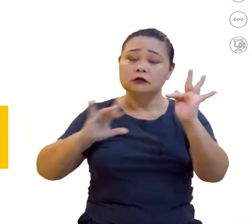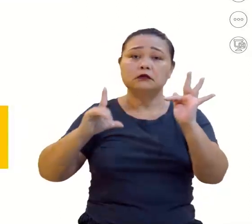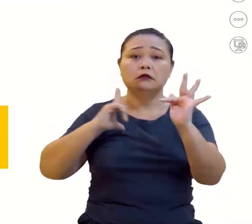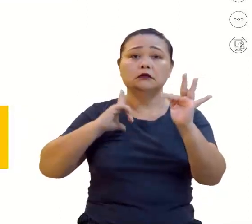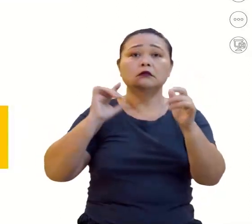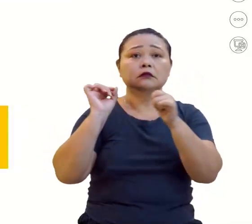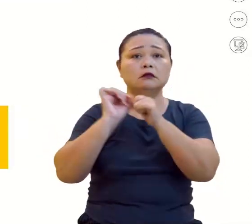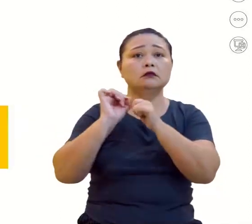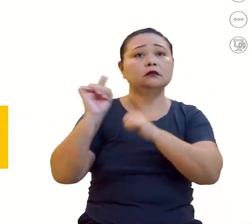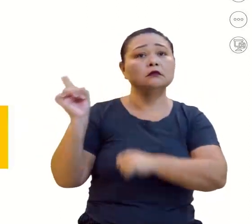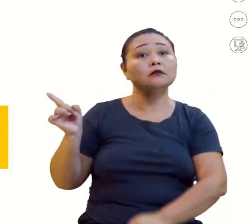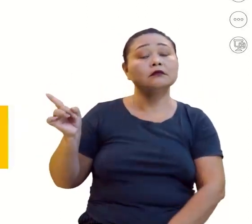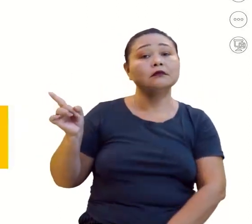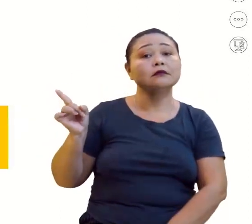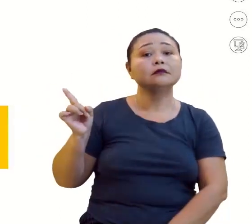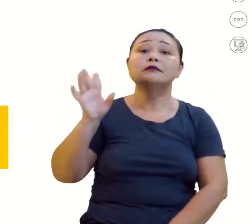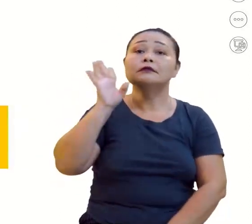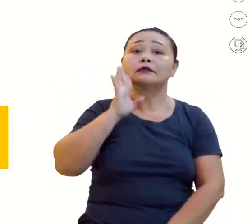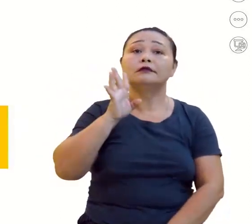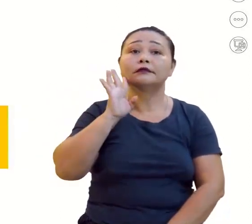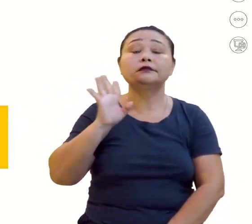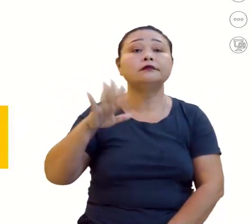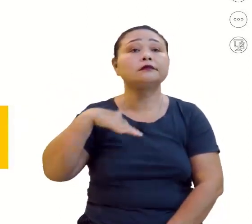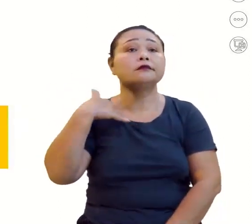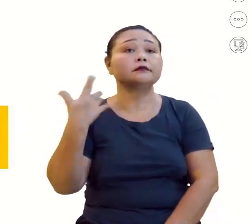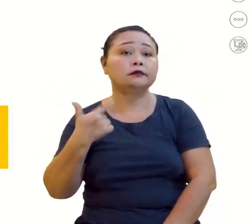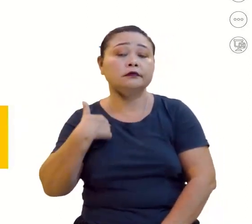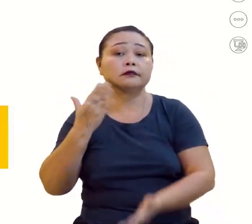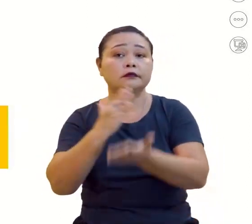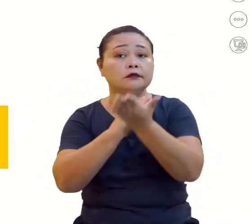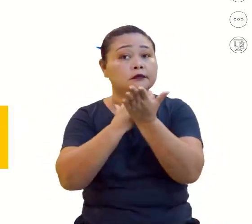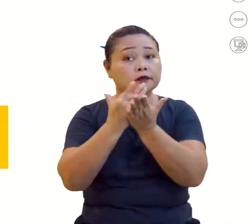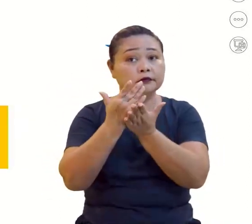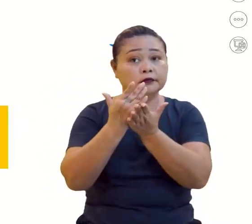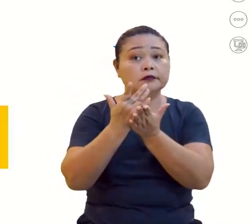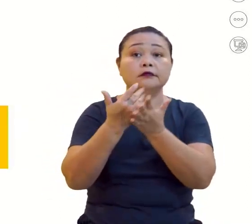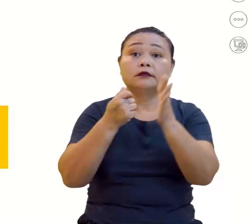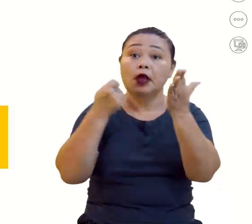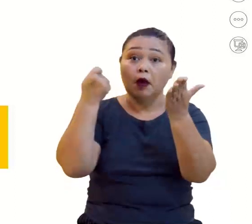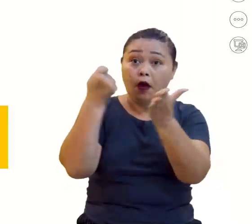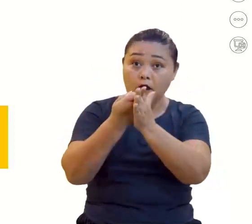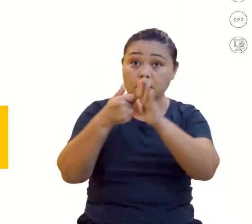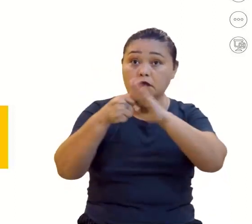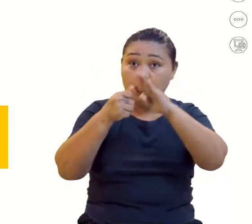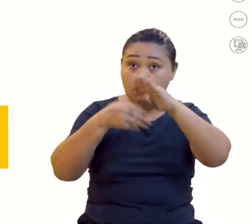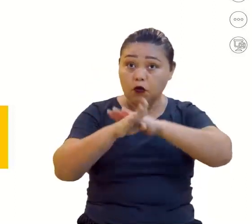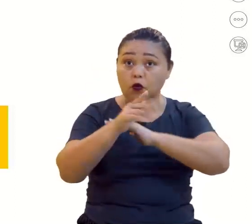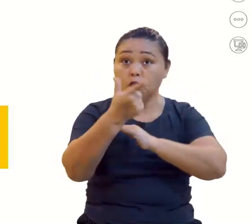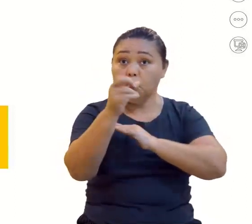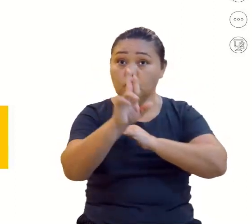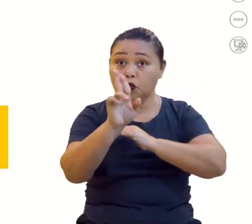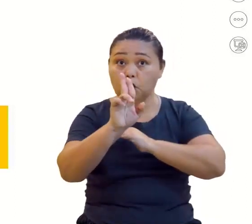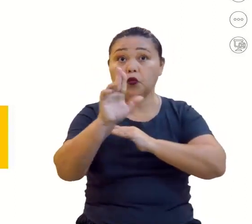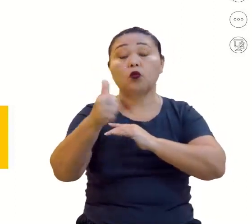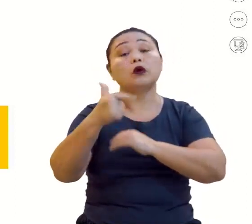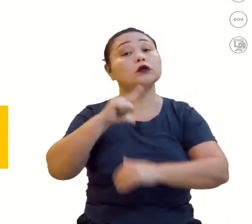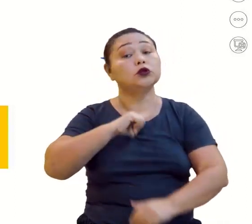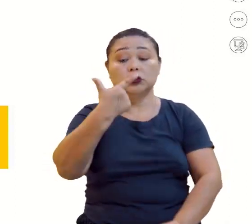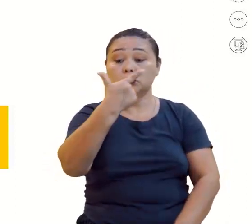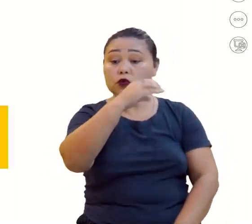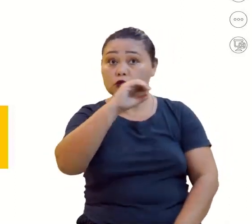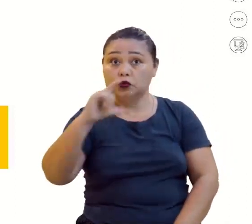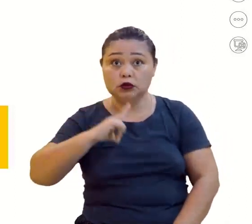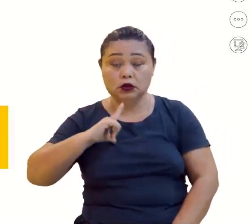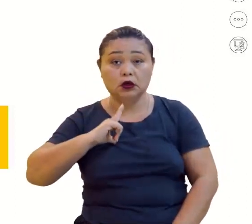uma tabelinha? Vamos, olha lá aí, que legal, né? Então, se no início a gente tinha o ingresso a R$20, tínhamos 200 pessoas, ou